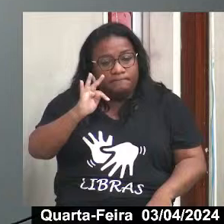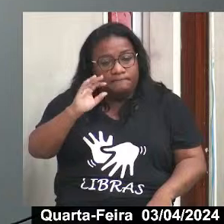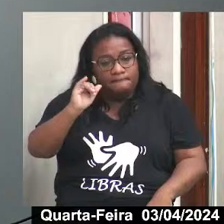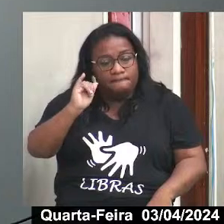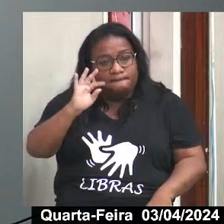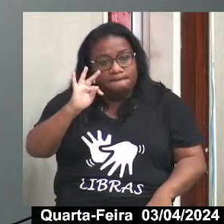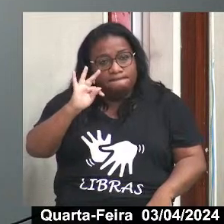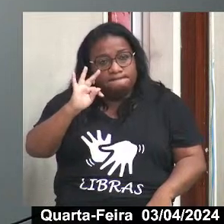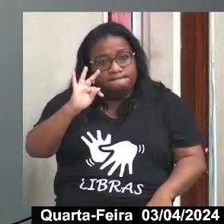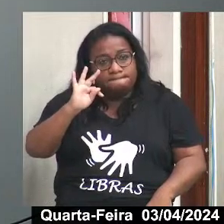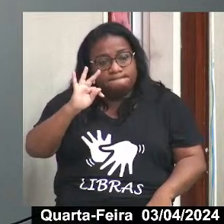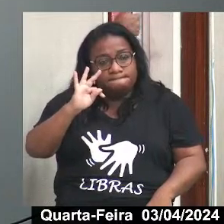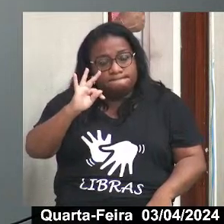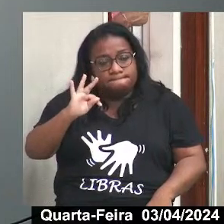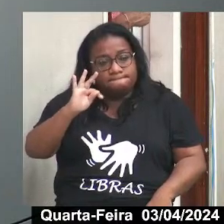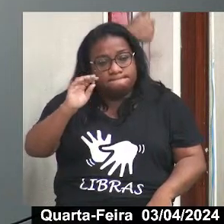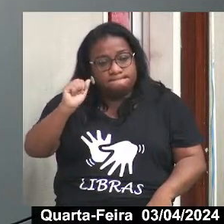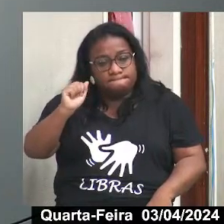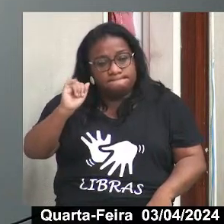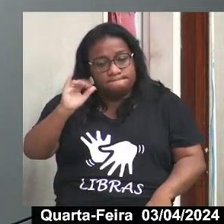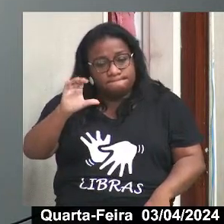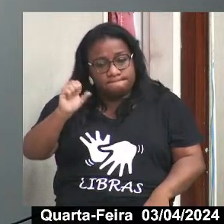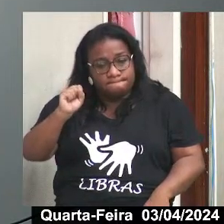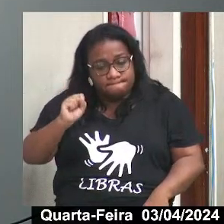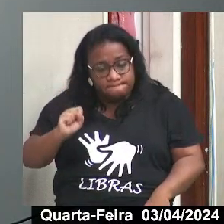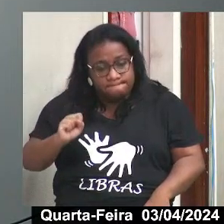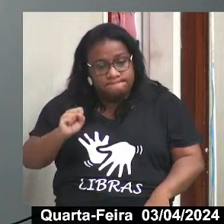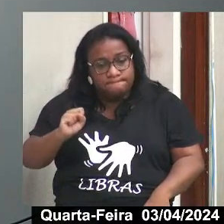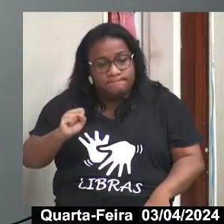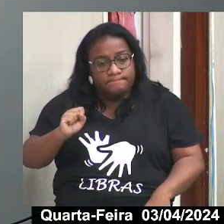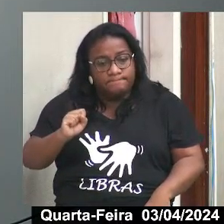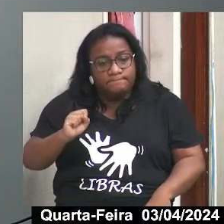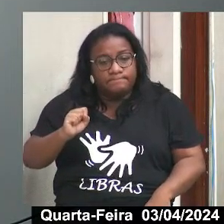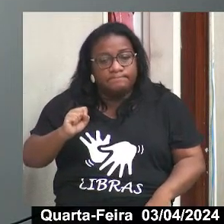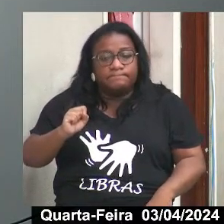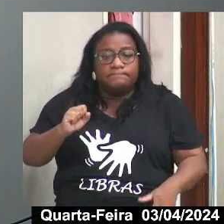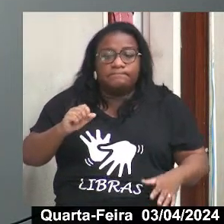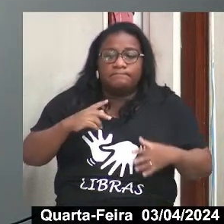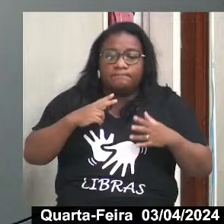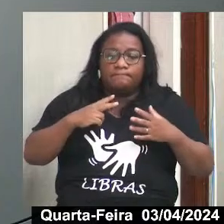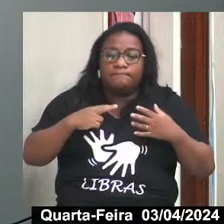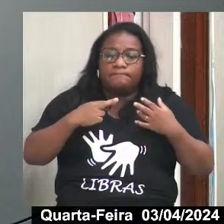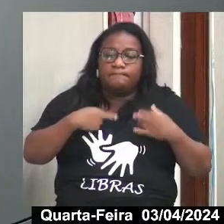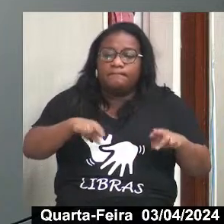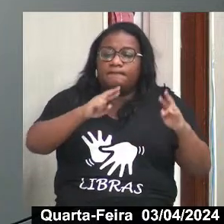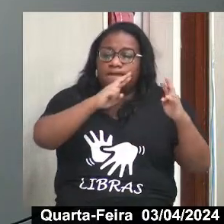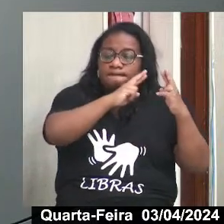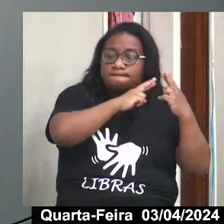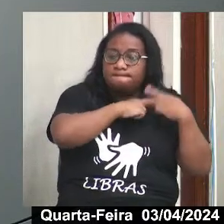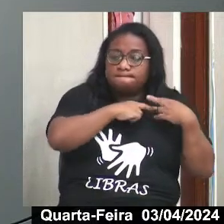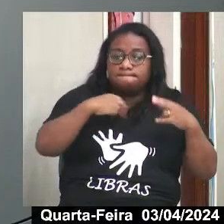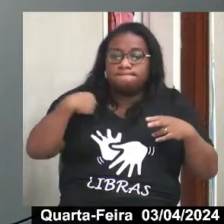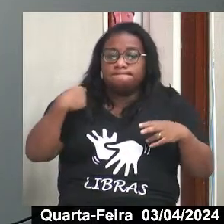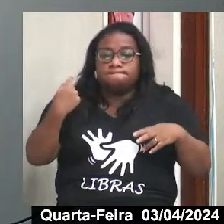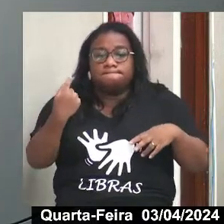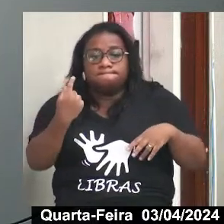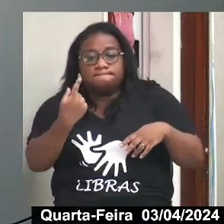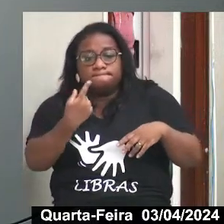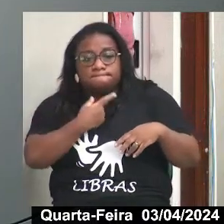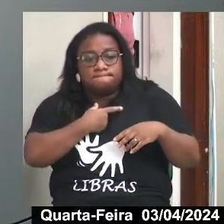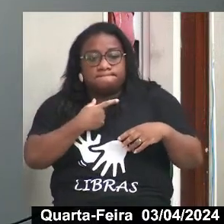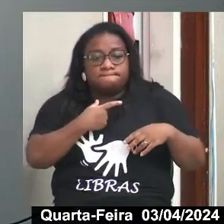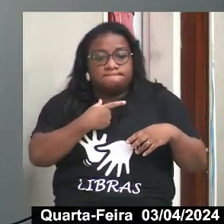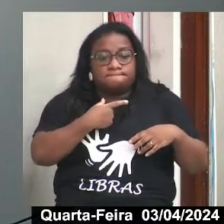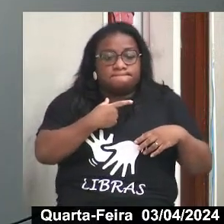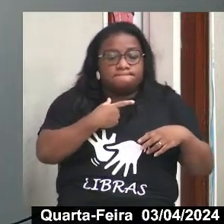tem um filho com diagnóstico de autismo, bem antes de eu ser vereador, e com muita cautela, com muita responsabilidade, a gente vem trabalhando no dia a